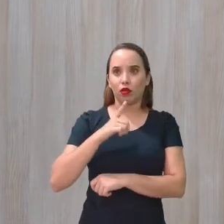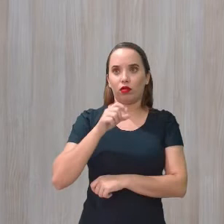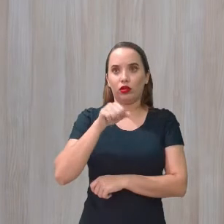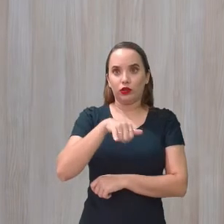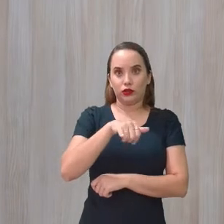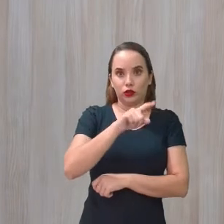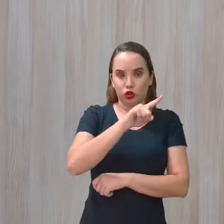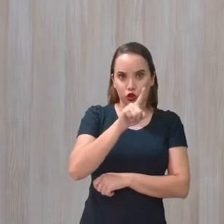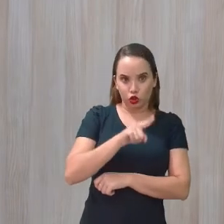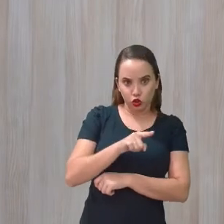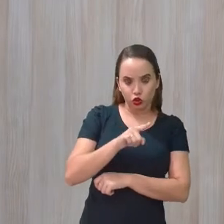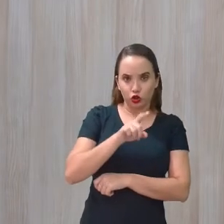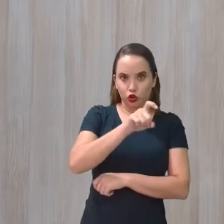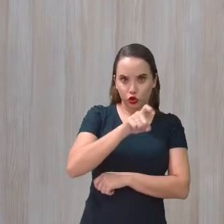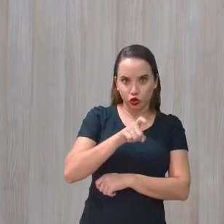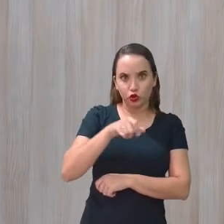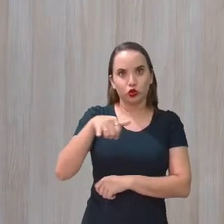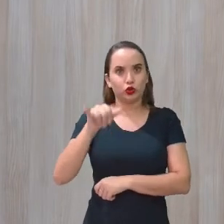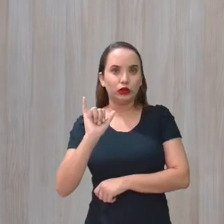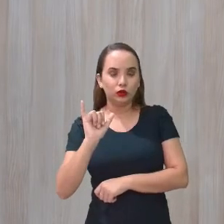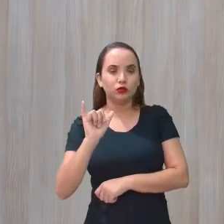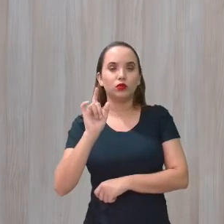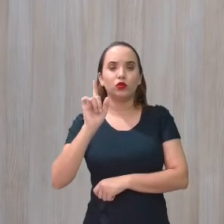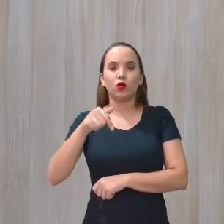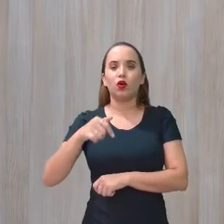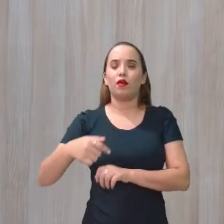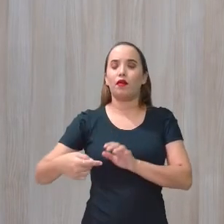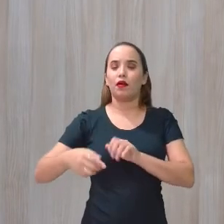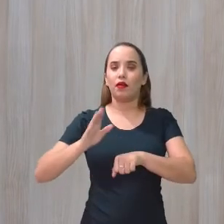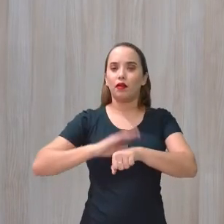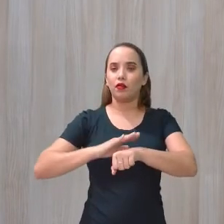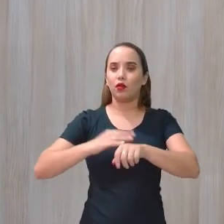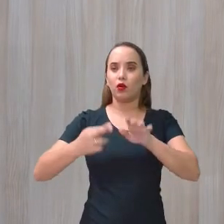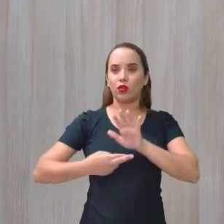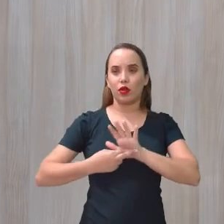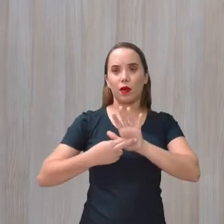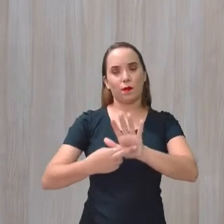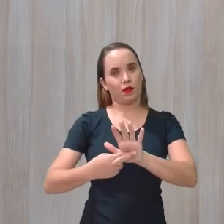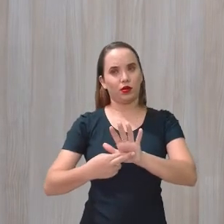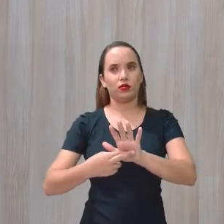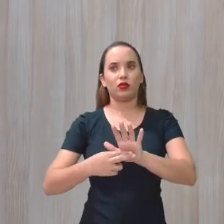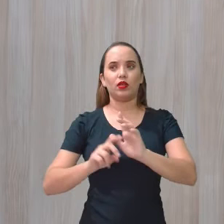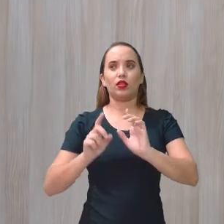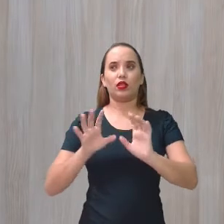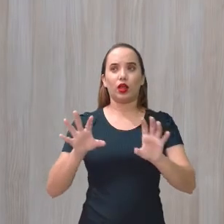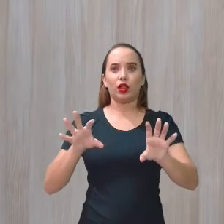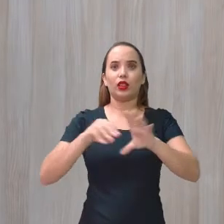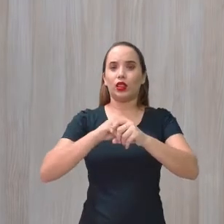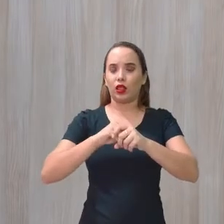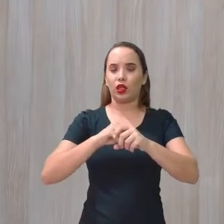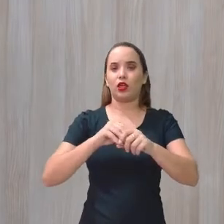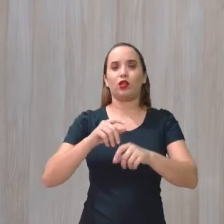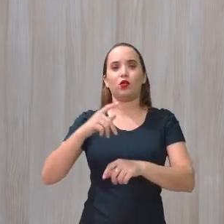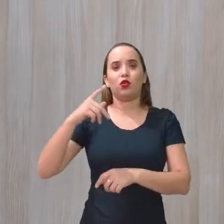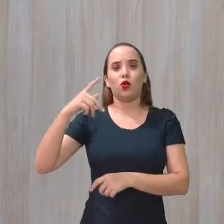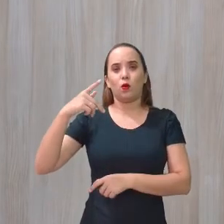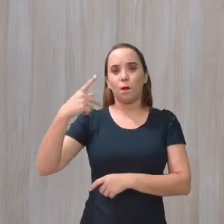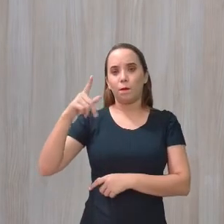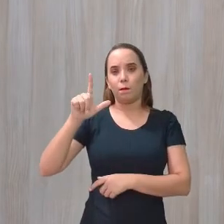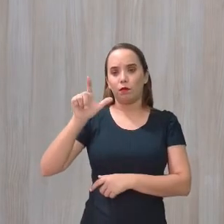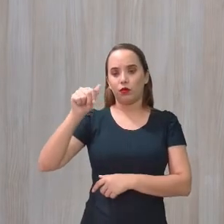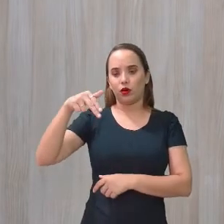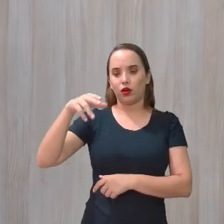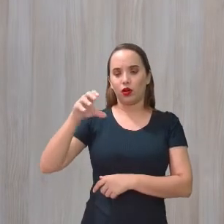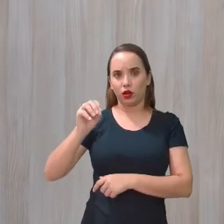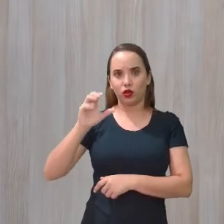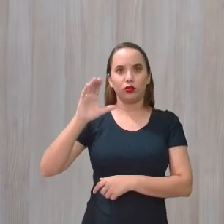y é quando você vai precisar representar essa equação ou esse sistema num plano cartesiano, que é outra